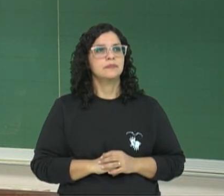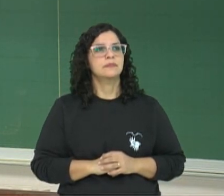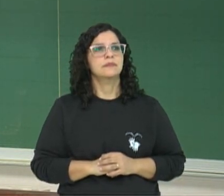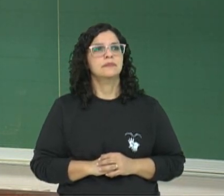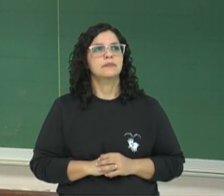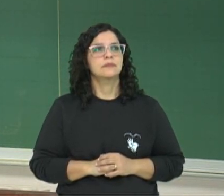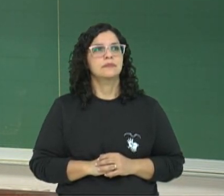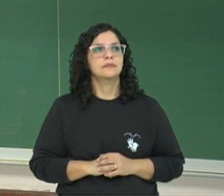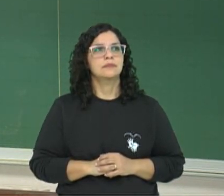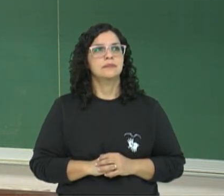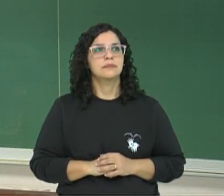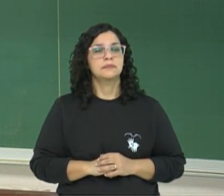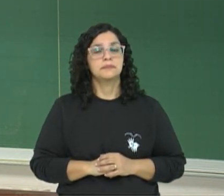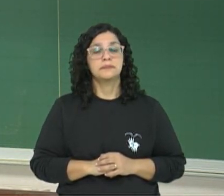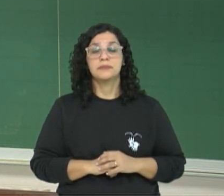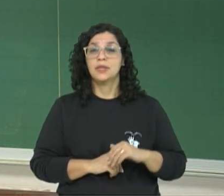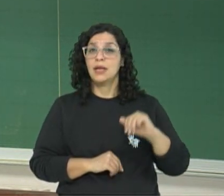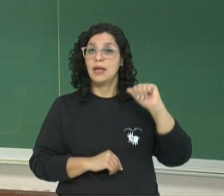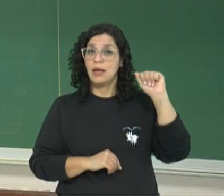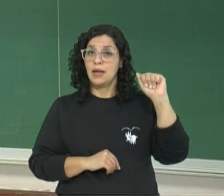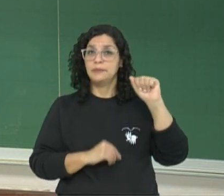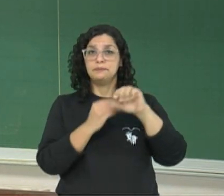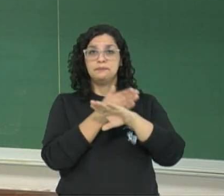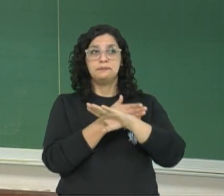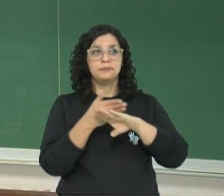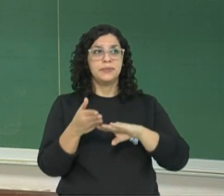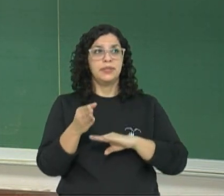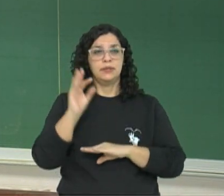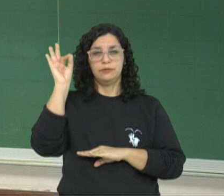junto com o líquido A.